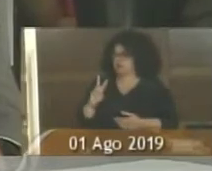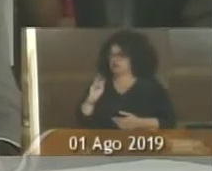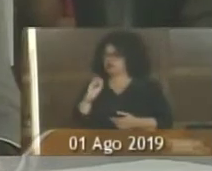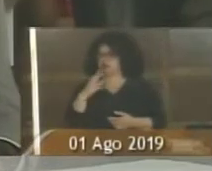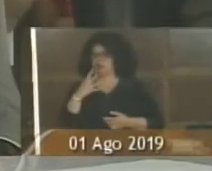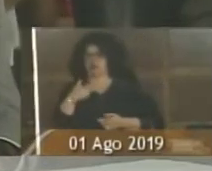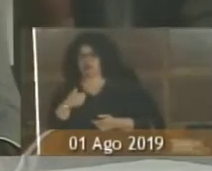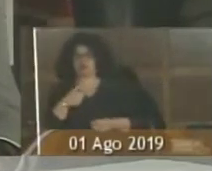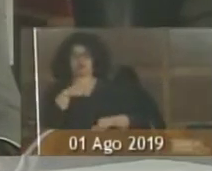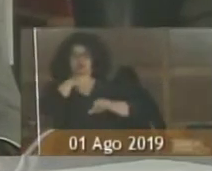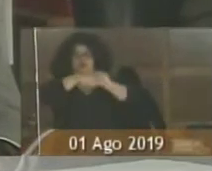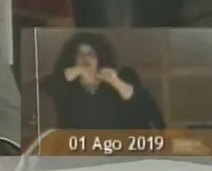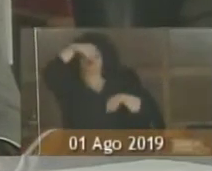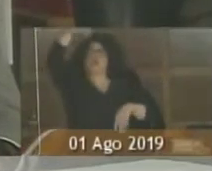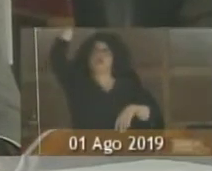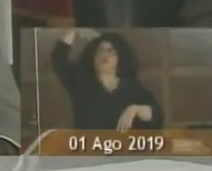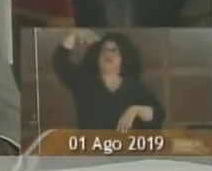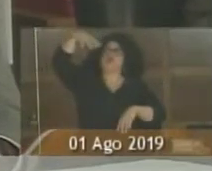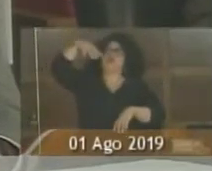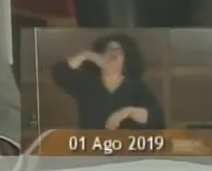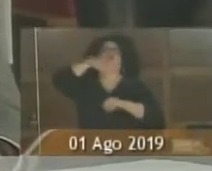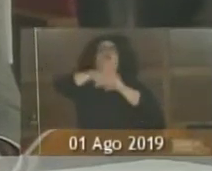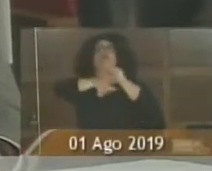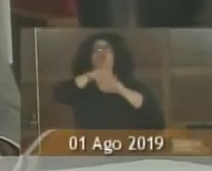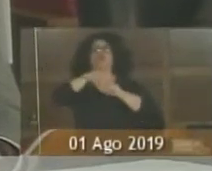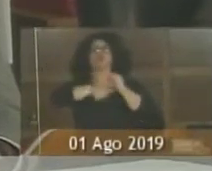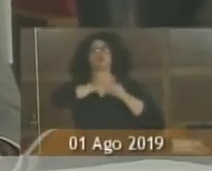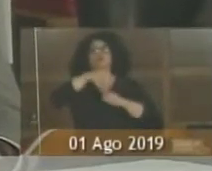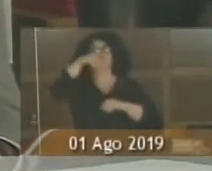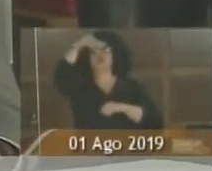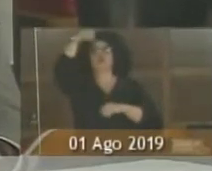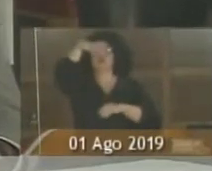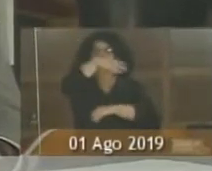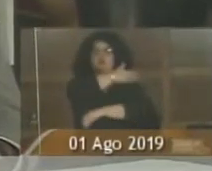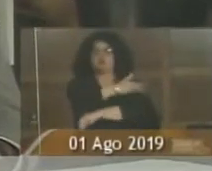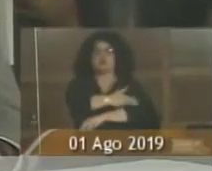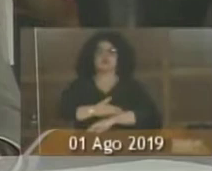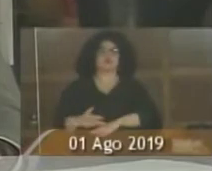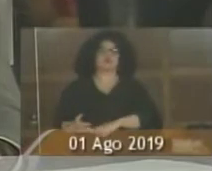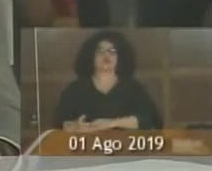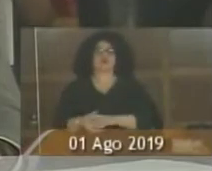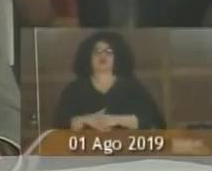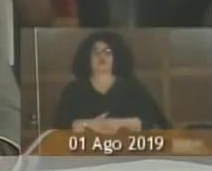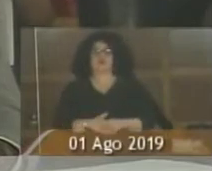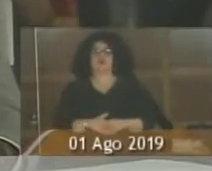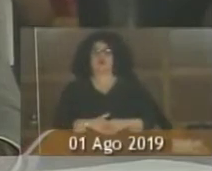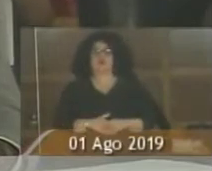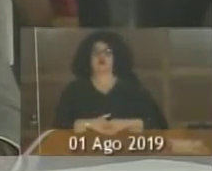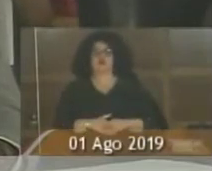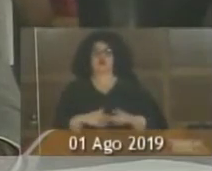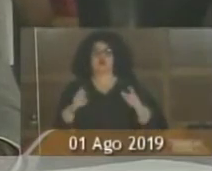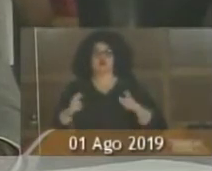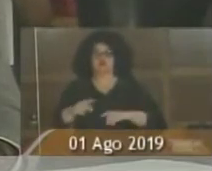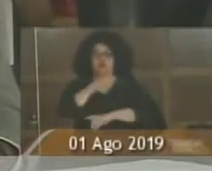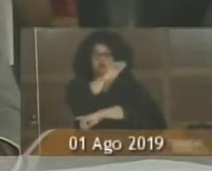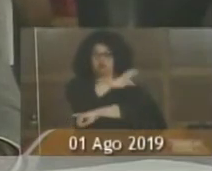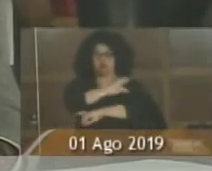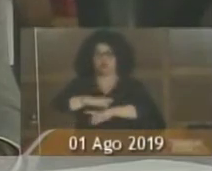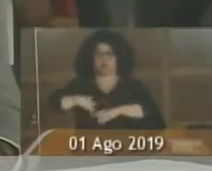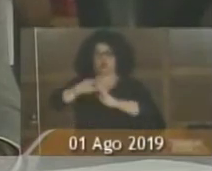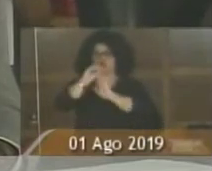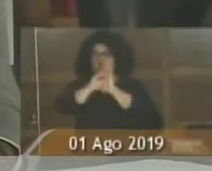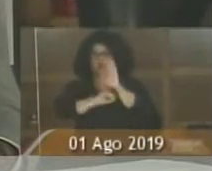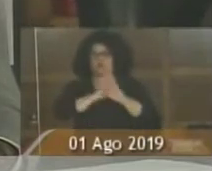municipal a troca das lâmpadas atuais por lâmpadas de LED na rua Sodré de Nóbrega, bairro Frade. E